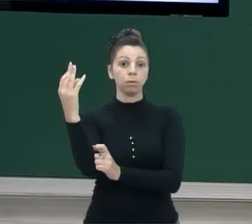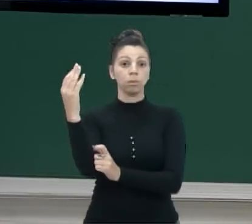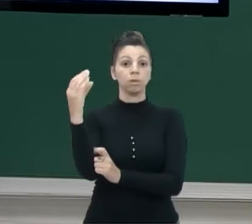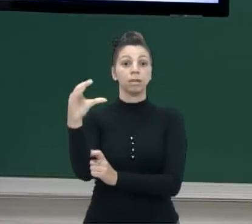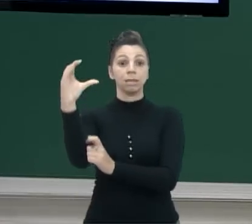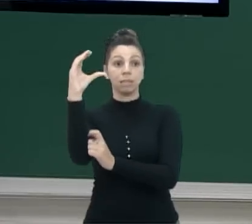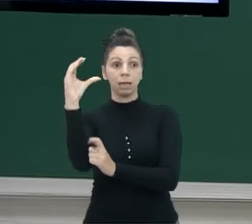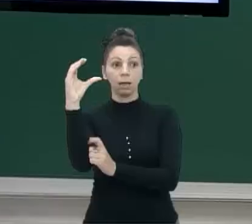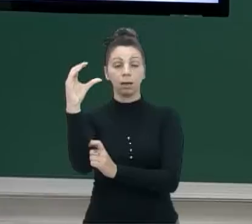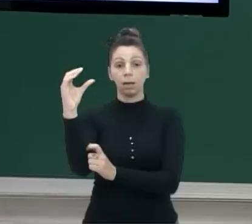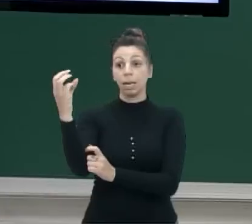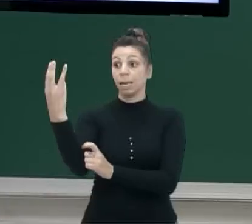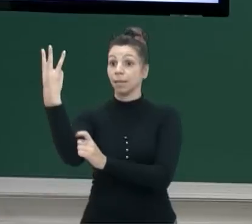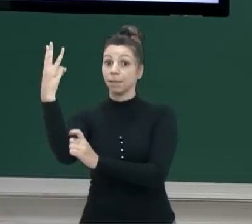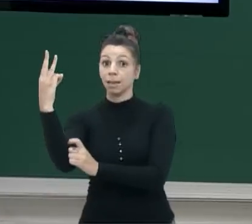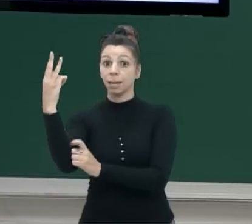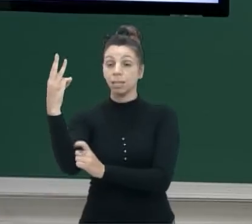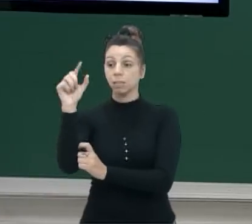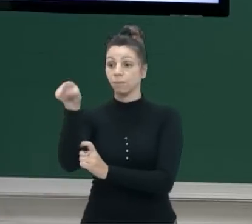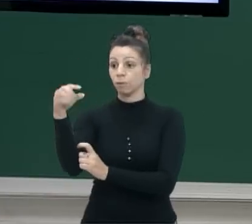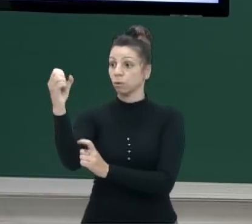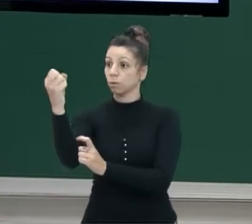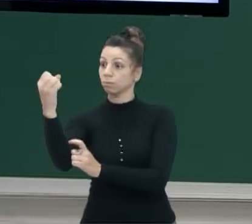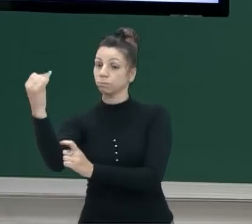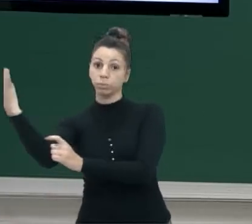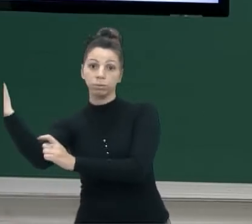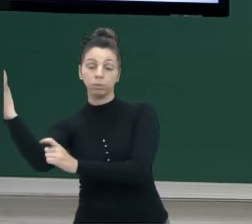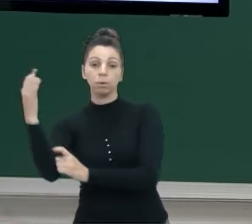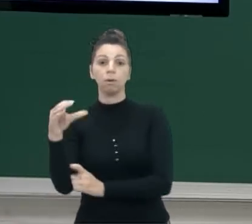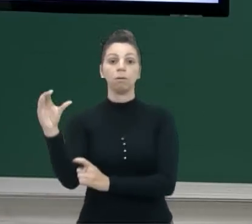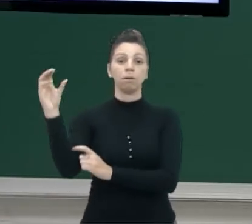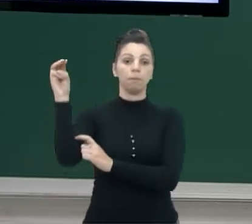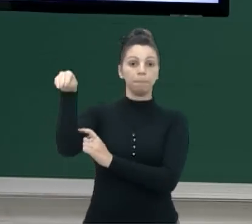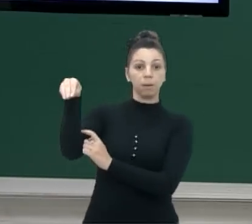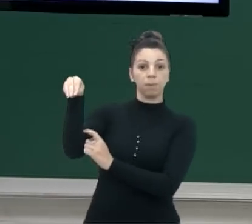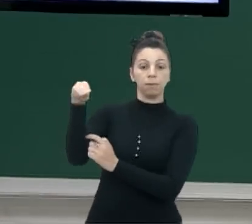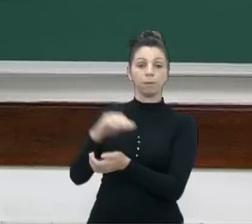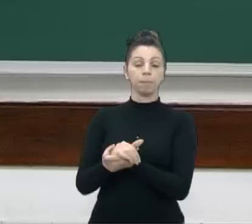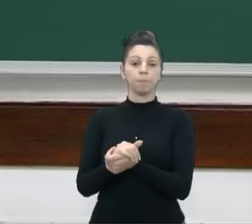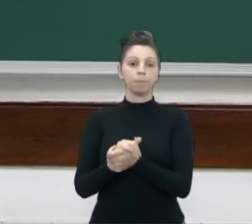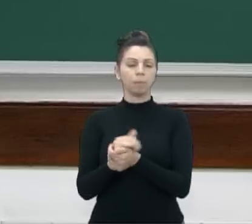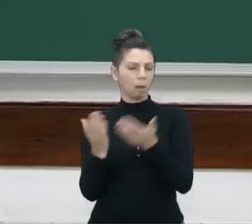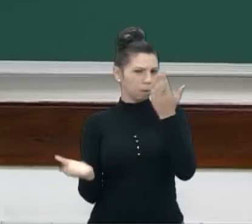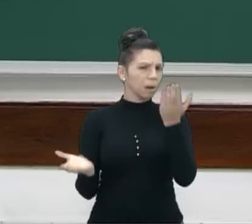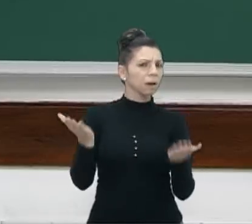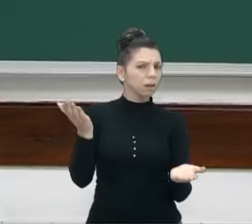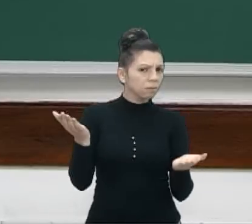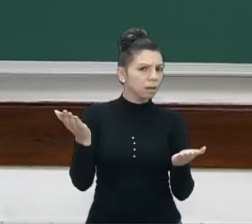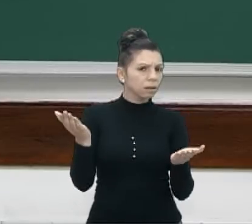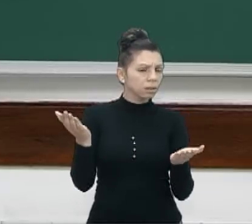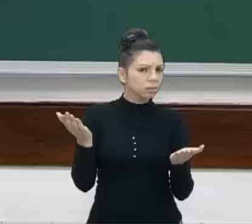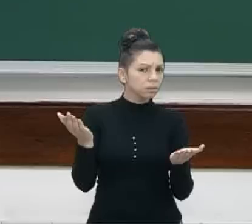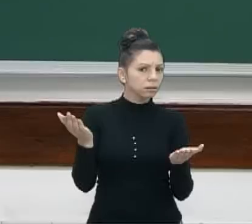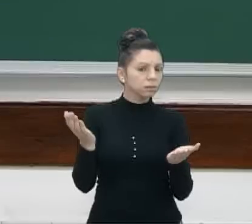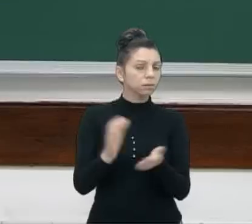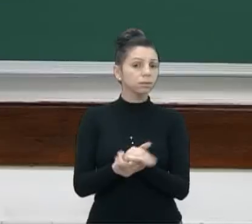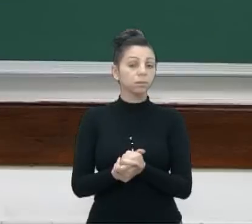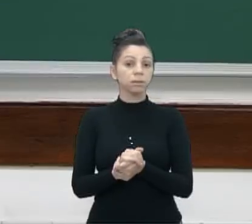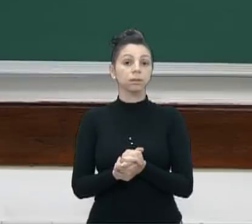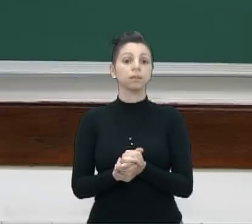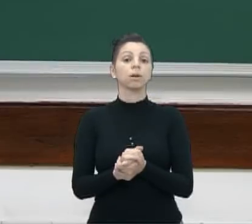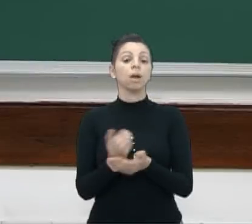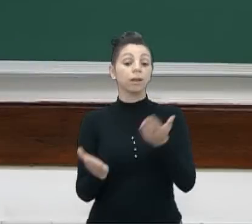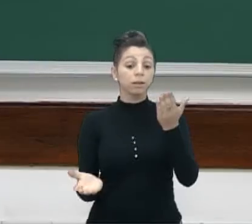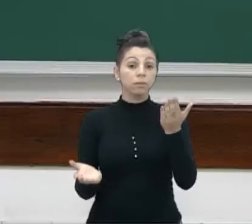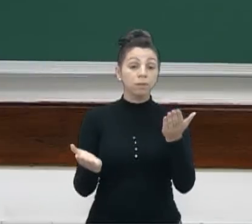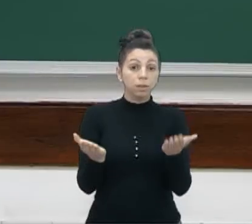milésimos. E aí, são equivalentes? Lembra? Equivalente é aqueles que representam a mesma